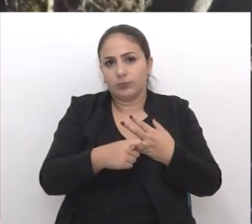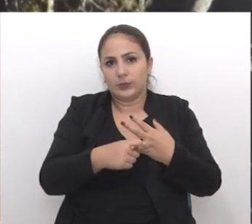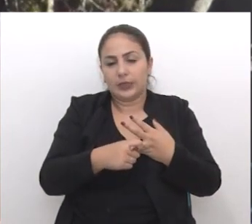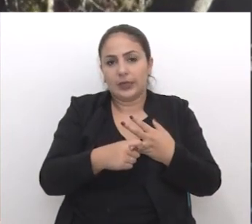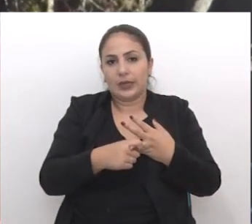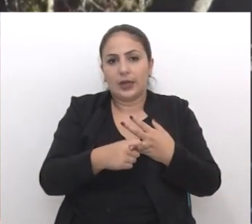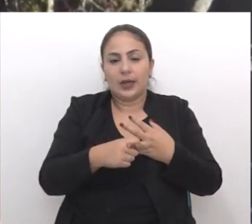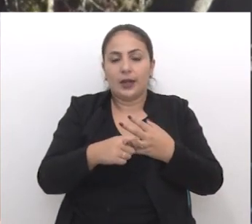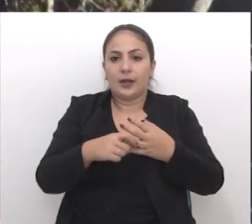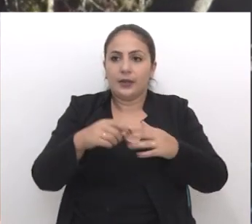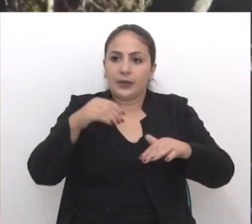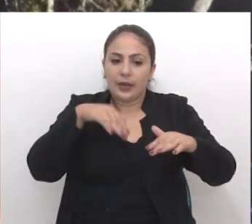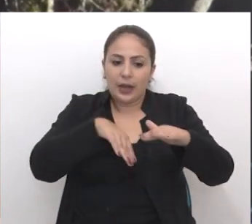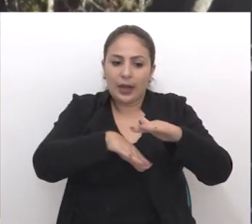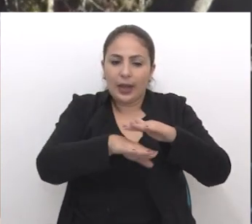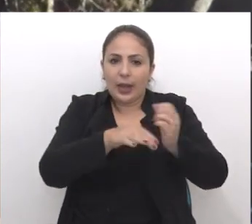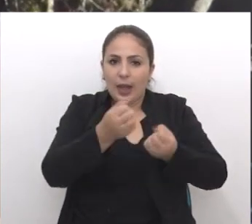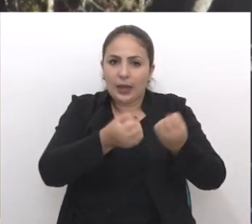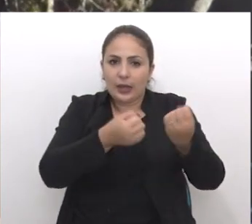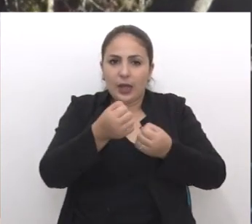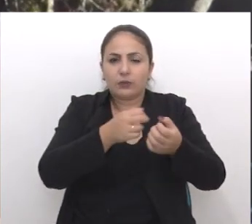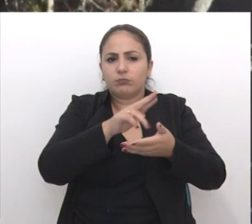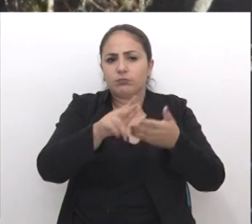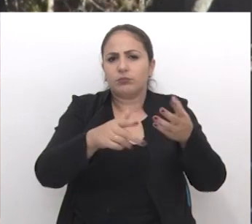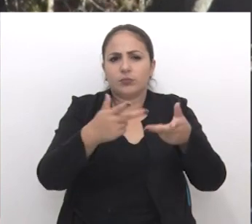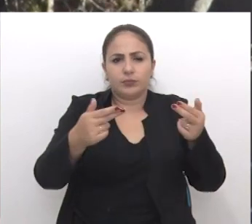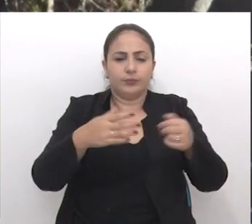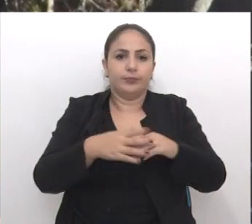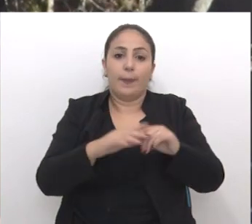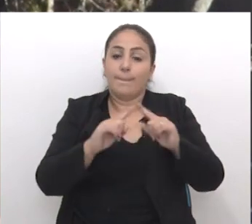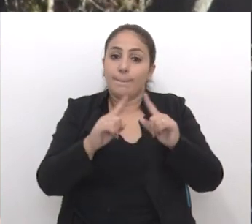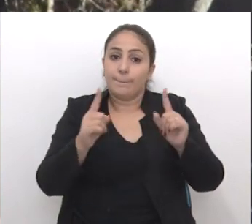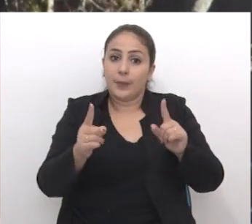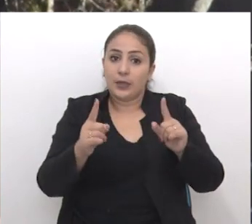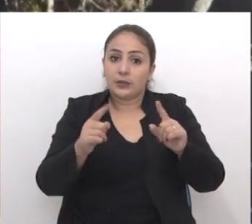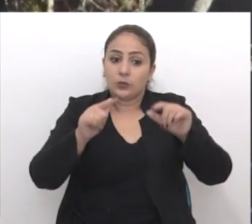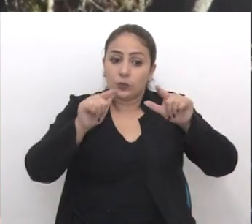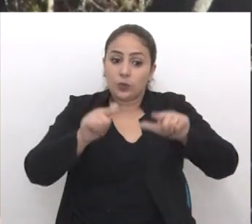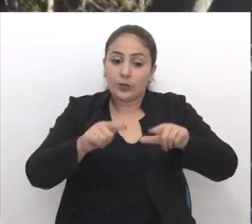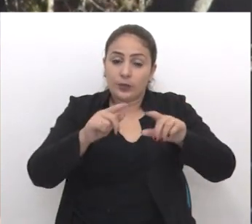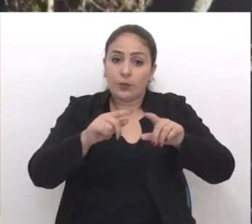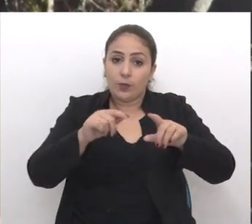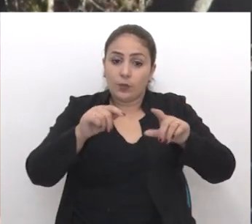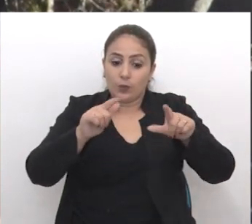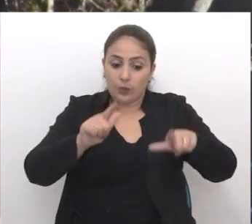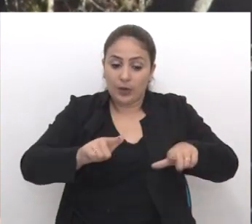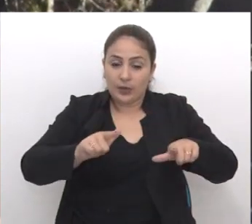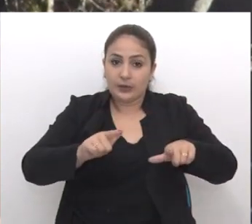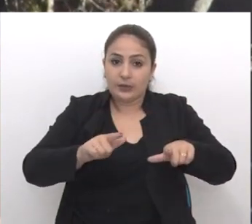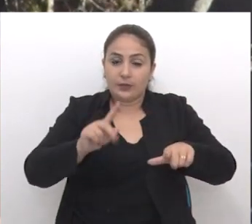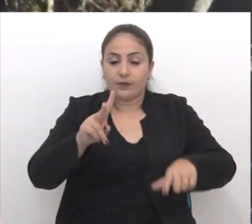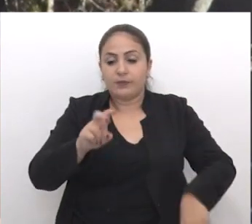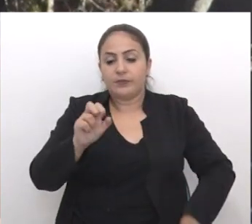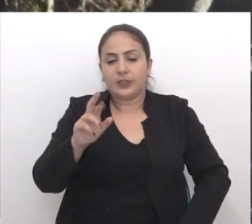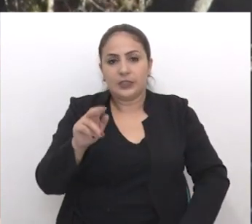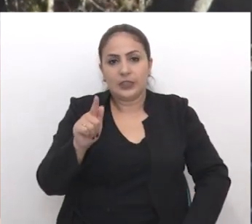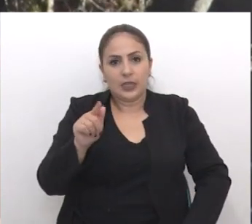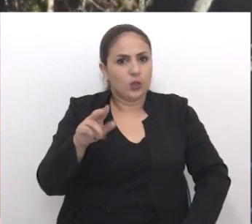como garagens, e, enfim, uma série de outros estabelecimentos. Mas, de um determinado ponto da Vergueiro em diante,